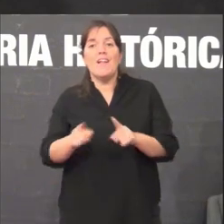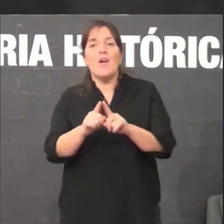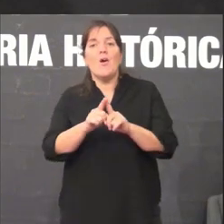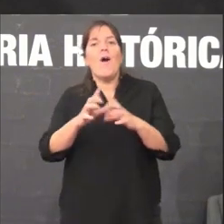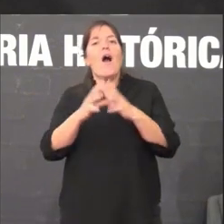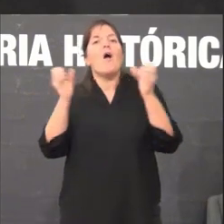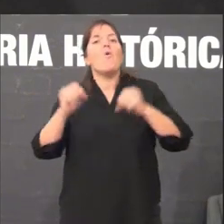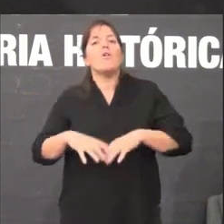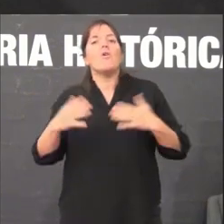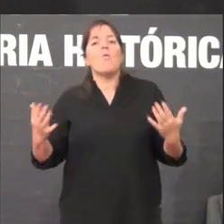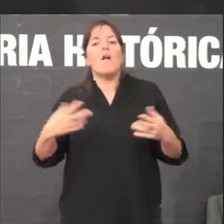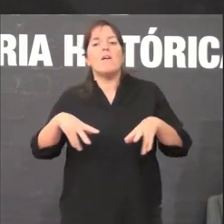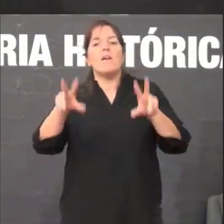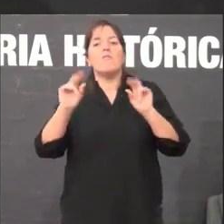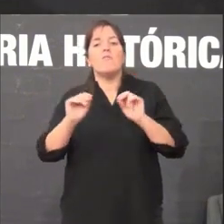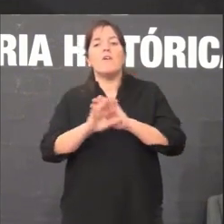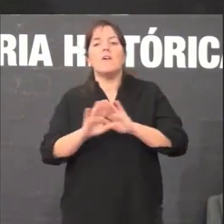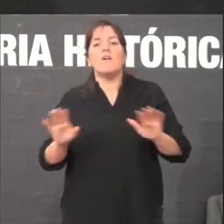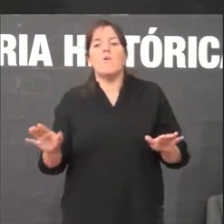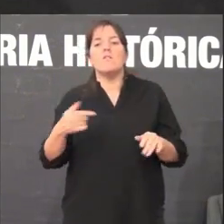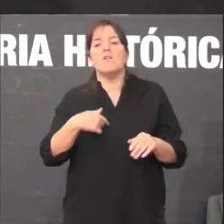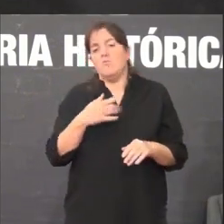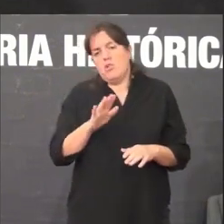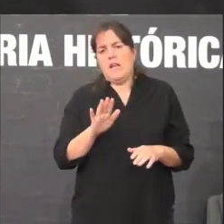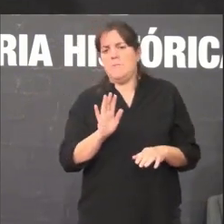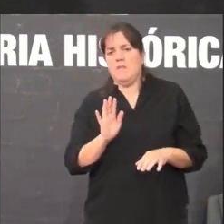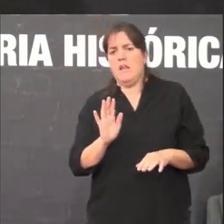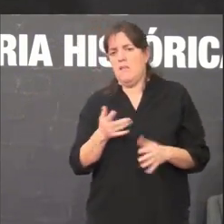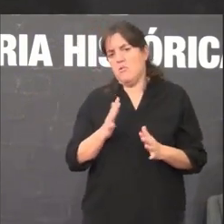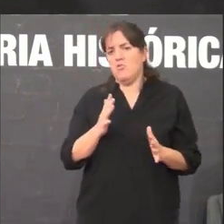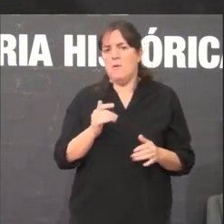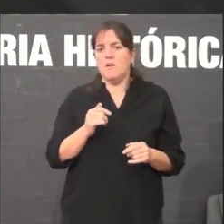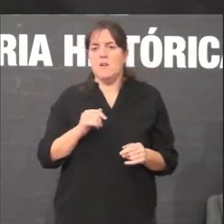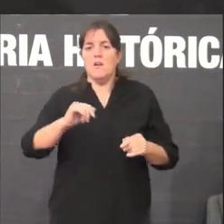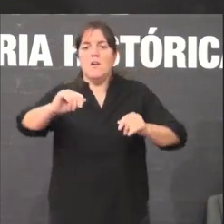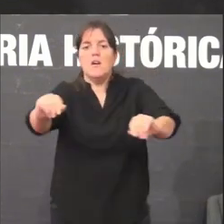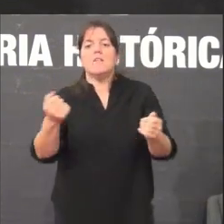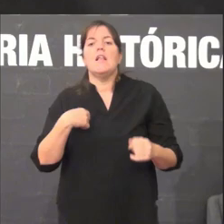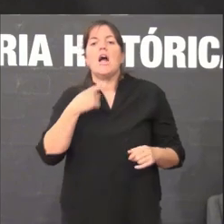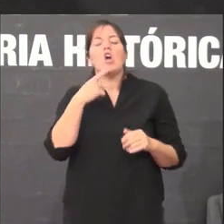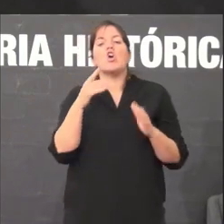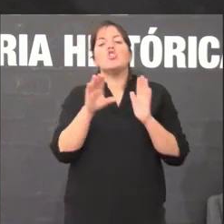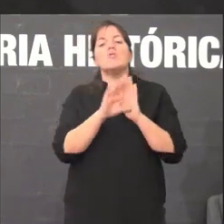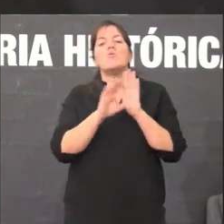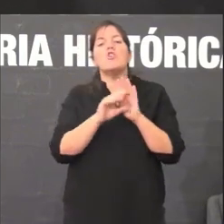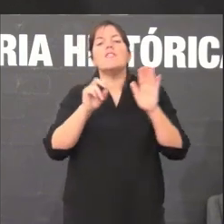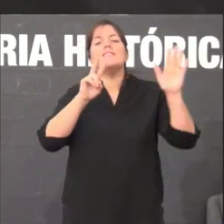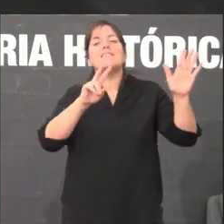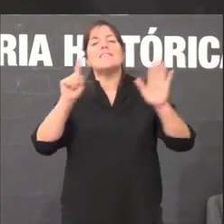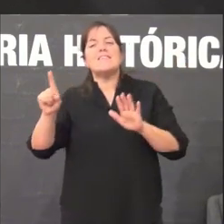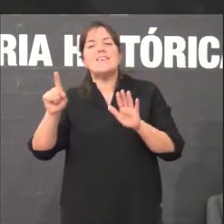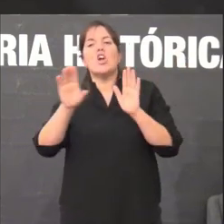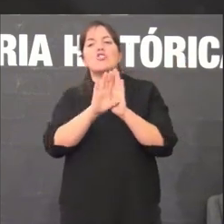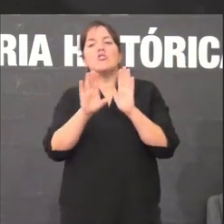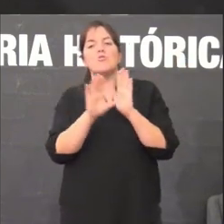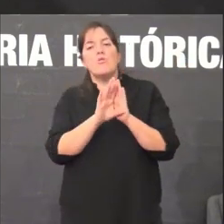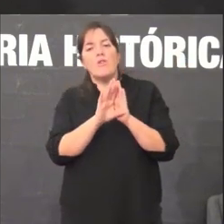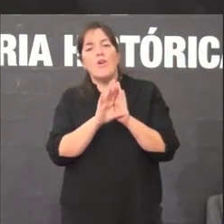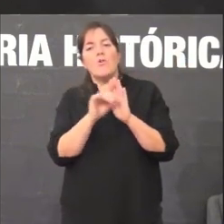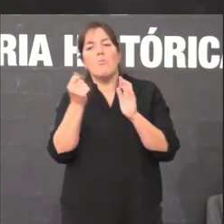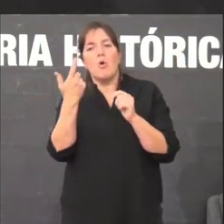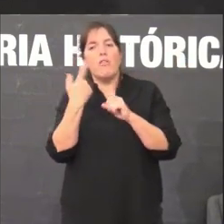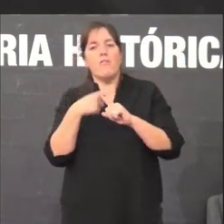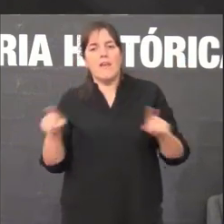que o fim mesmo termina, então, com a aprovação da Constituição de 76, uma Constituição